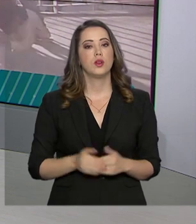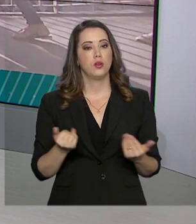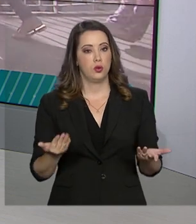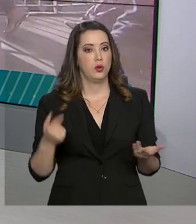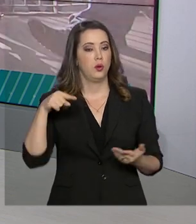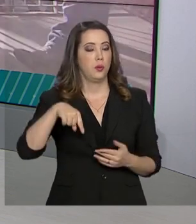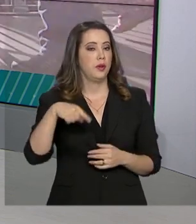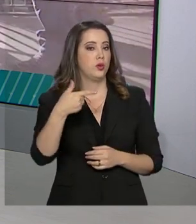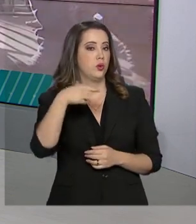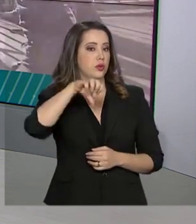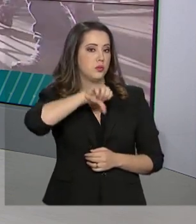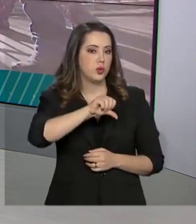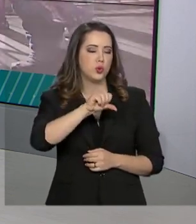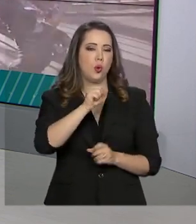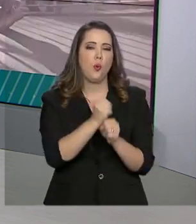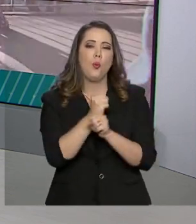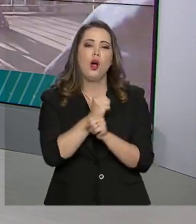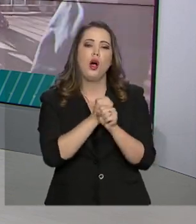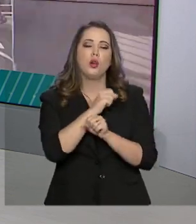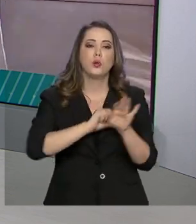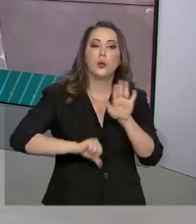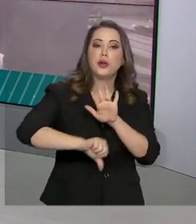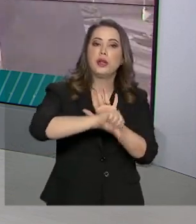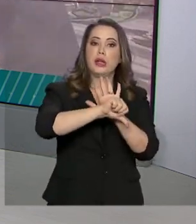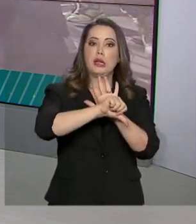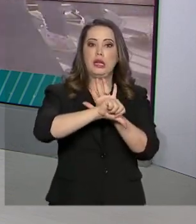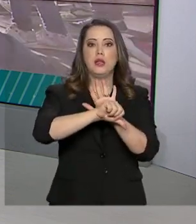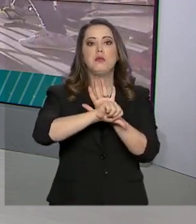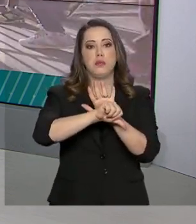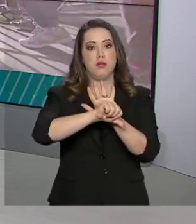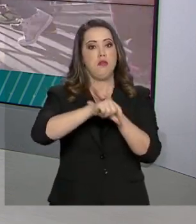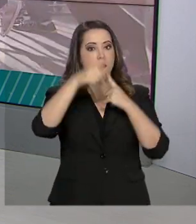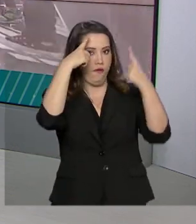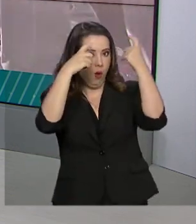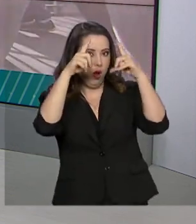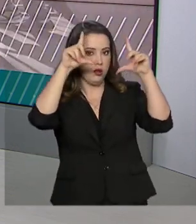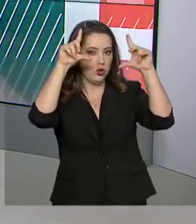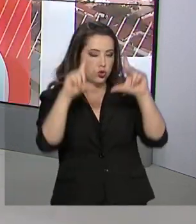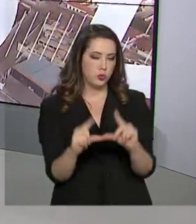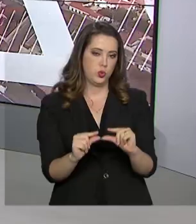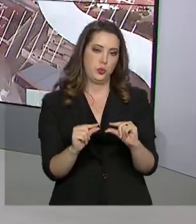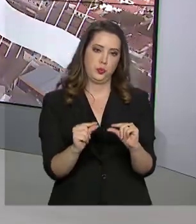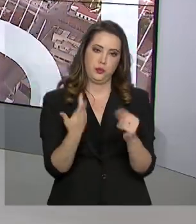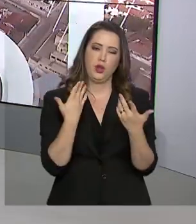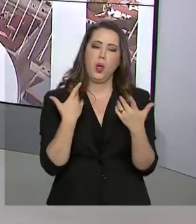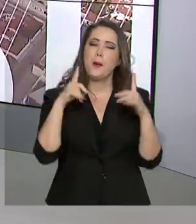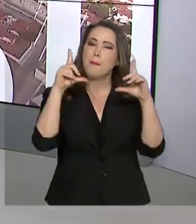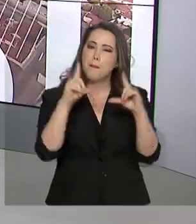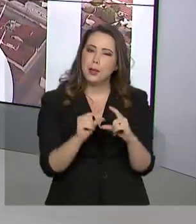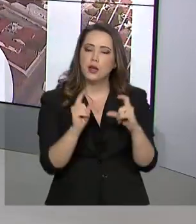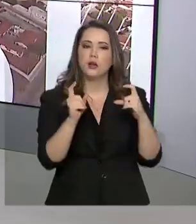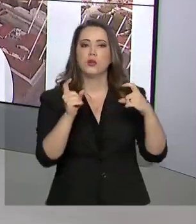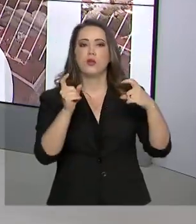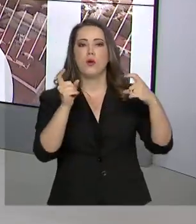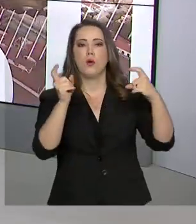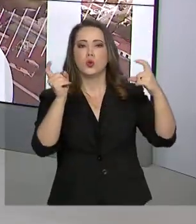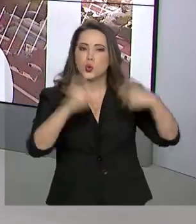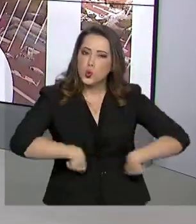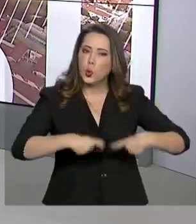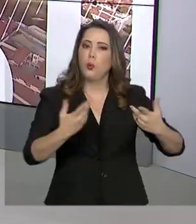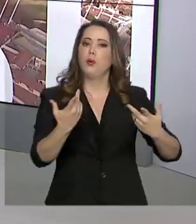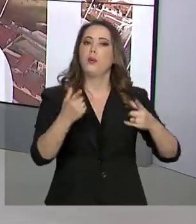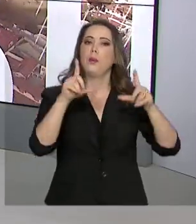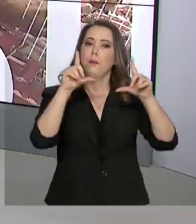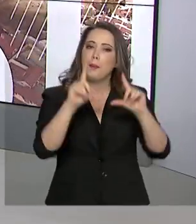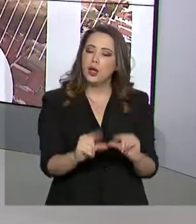2019 foi o ano em que a criminalidade violenta caiu no país. Foram registrados menos estupros, furtos e